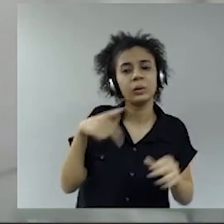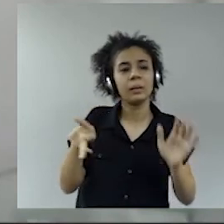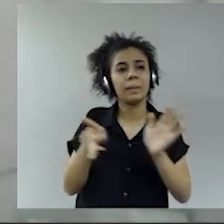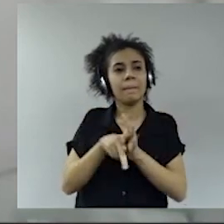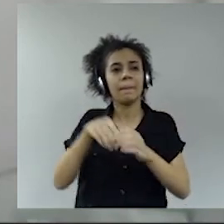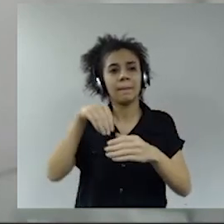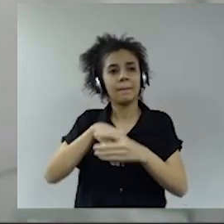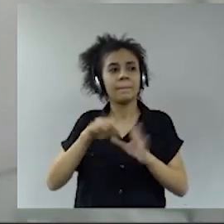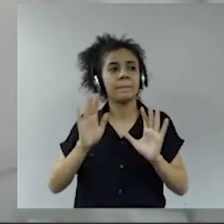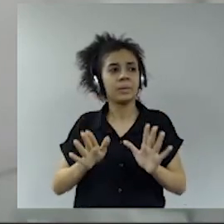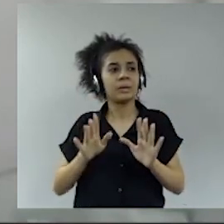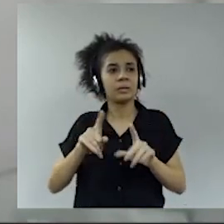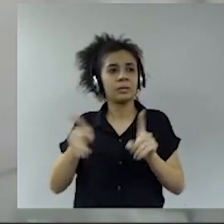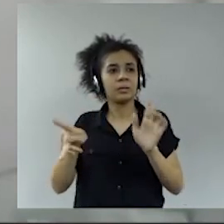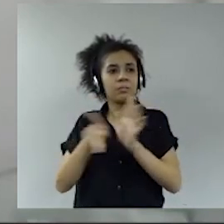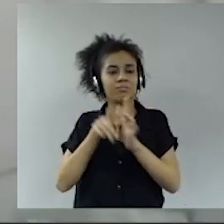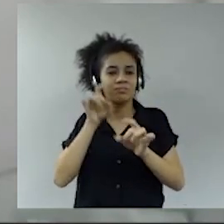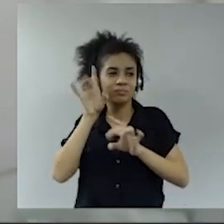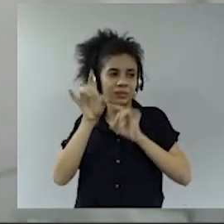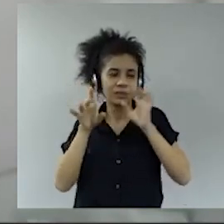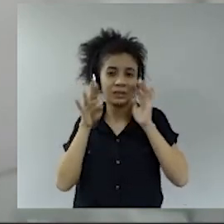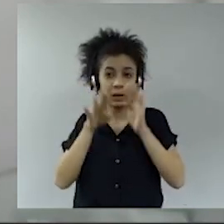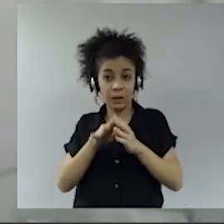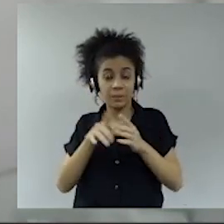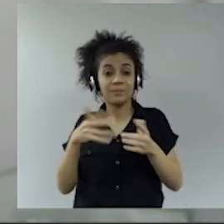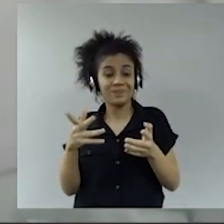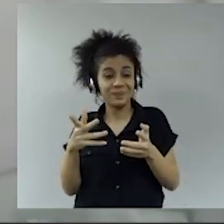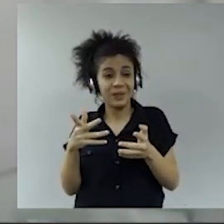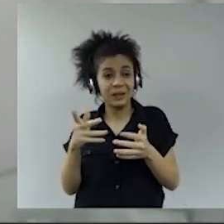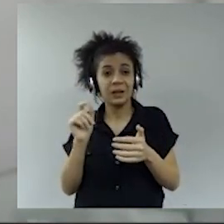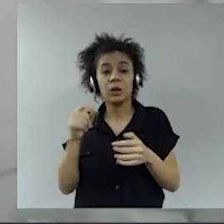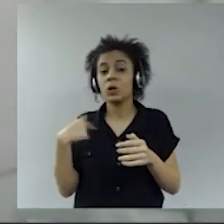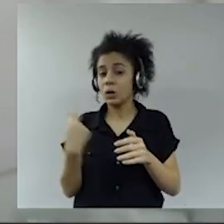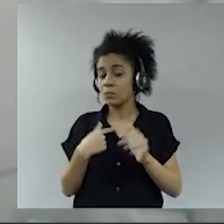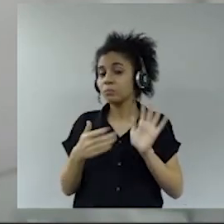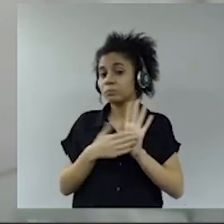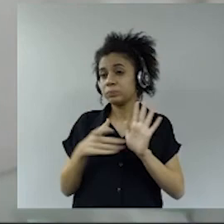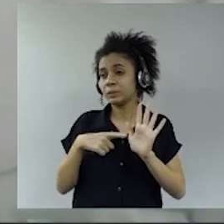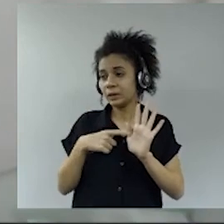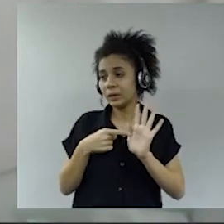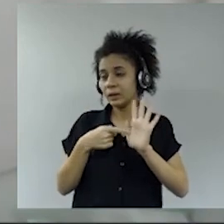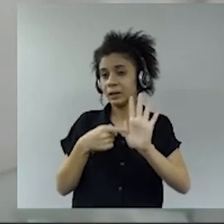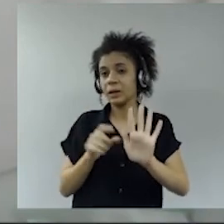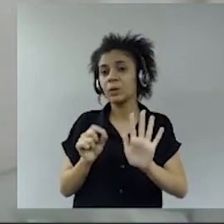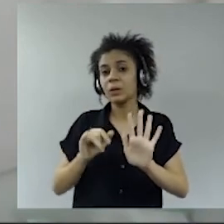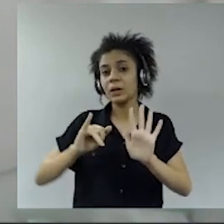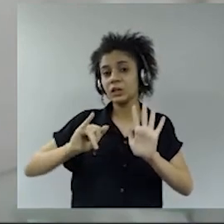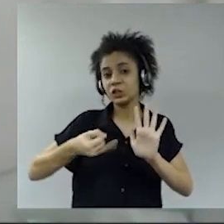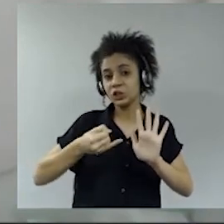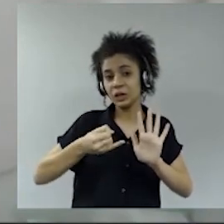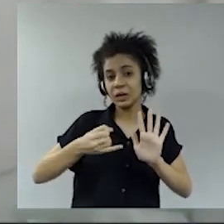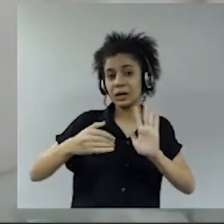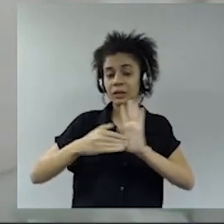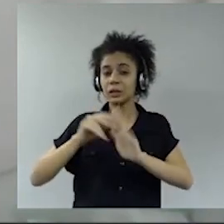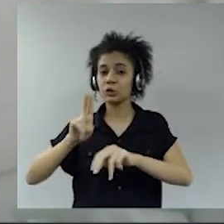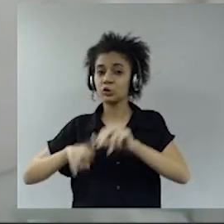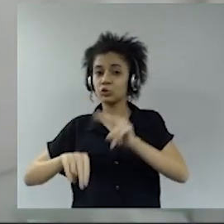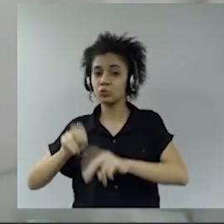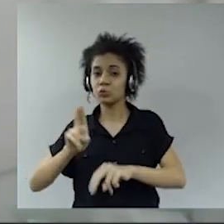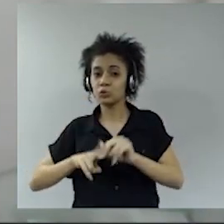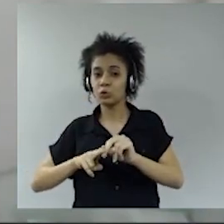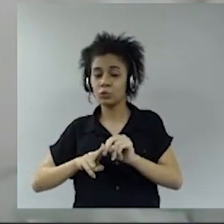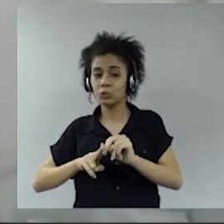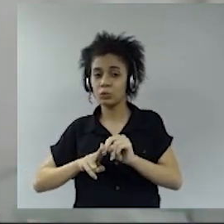numa instância de natureza especial. E os resultados eu tenho aqui de janeiro a junho deste